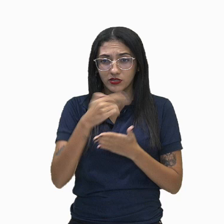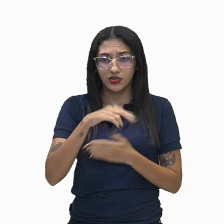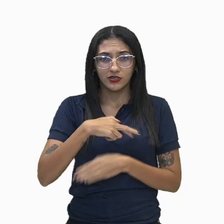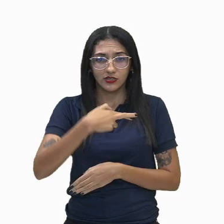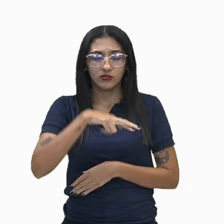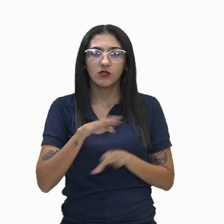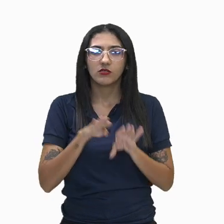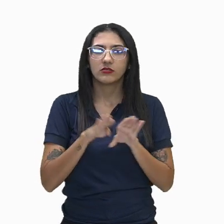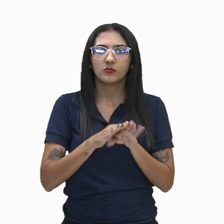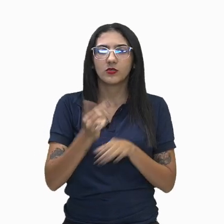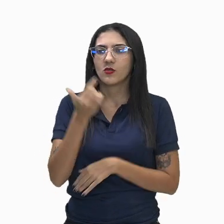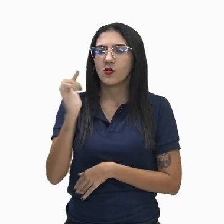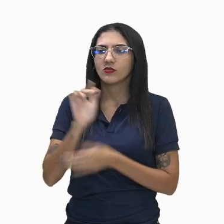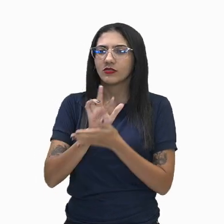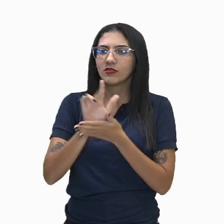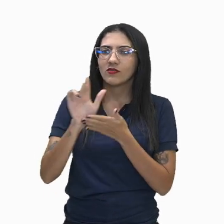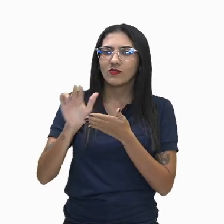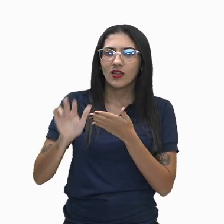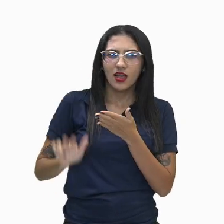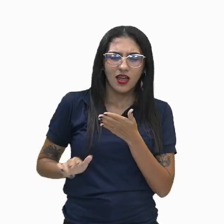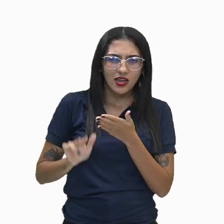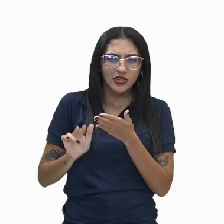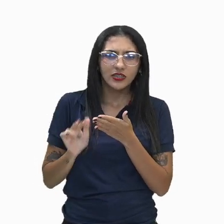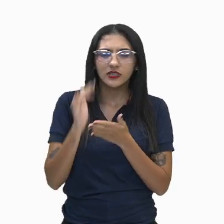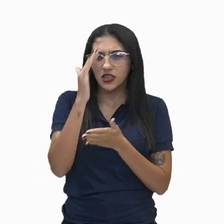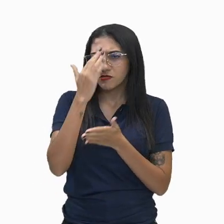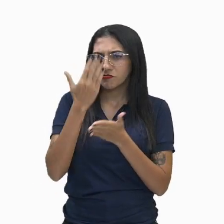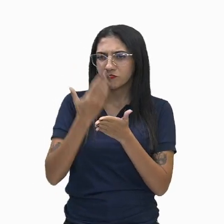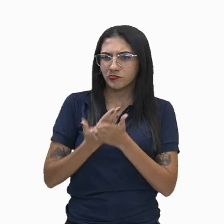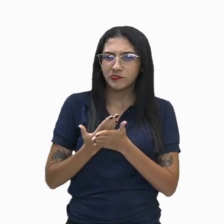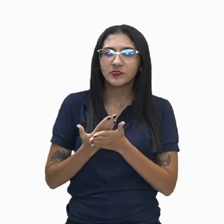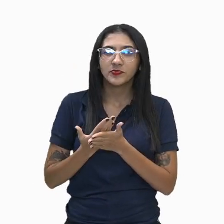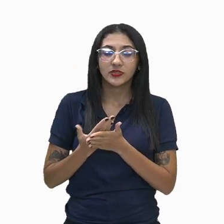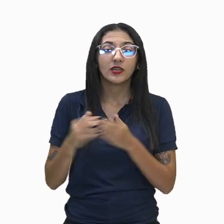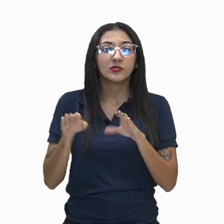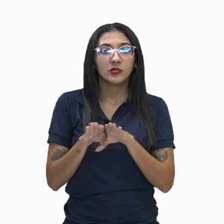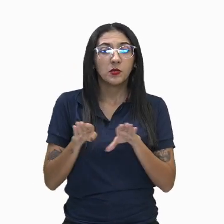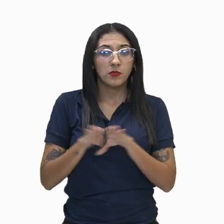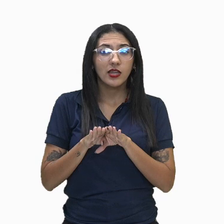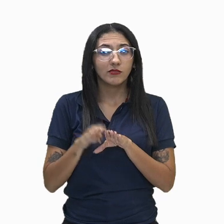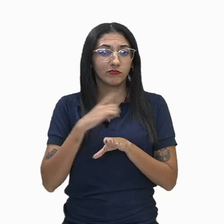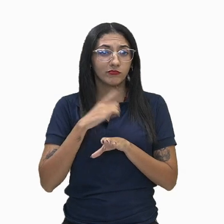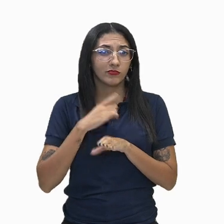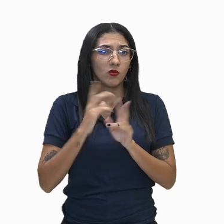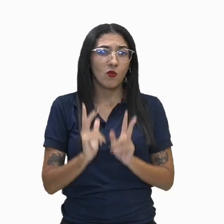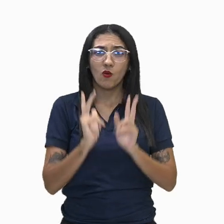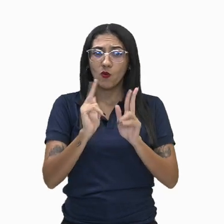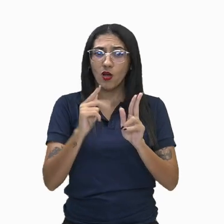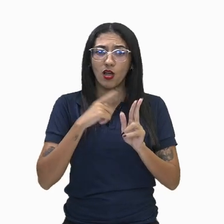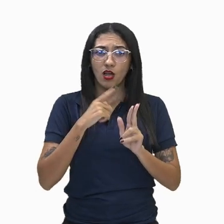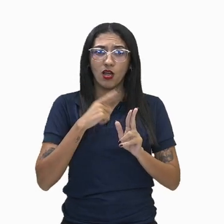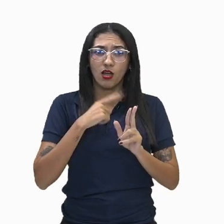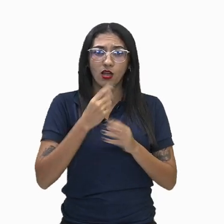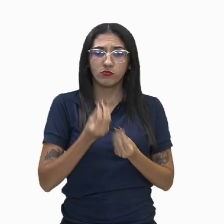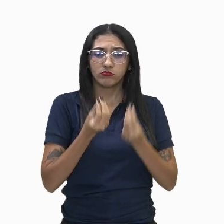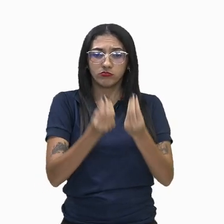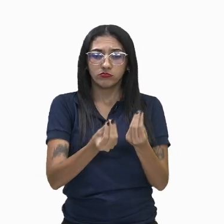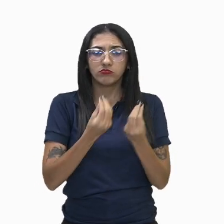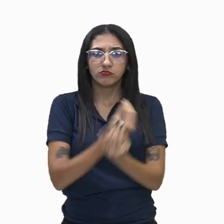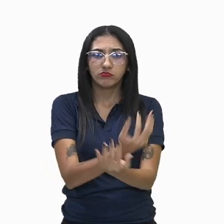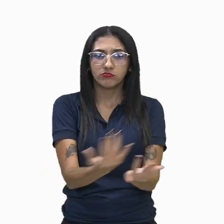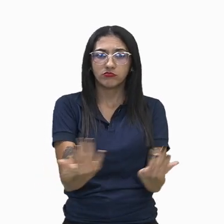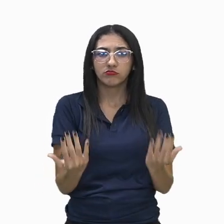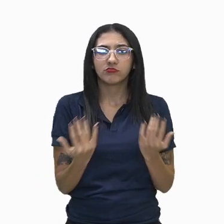outras pessoas de diferentes credos e espiritualidades realizam essa celebração. Também eu queria colocar,